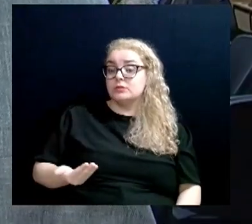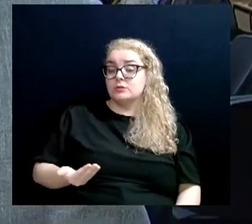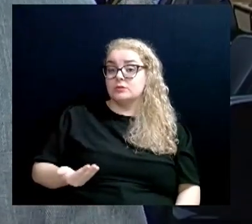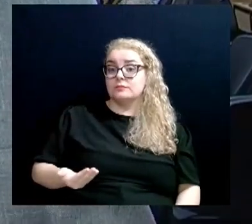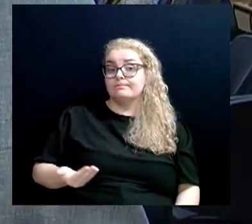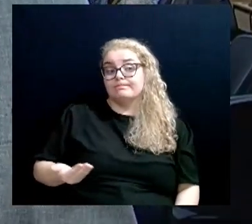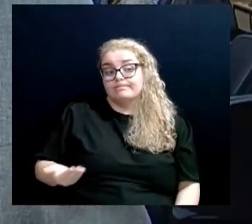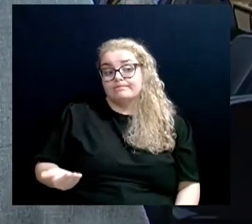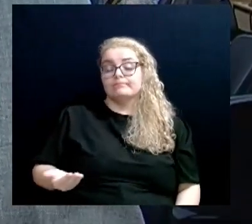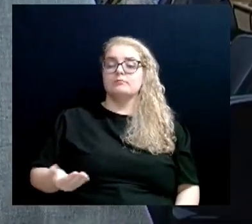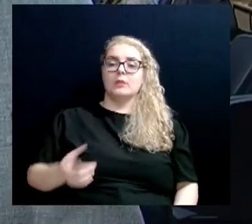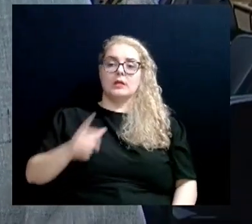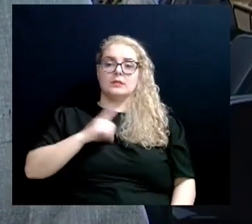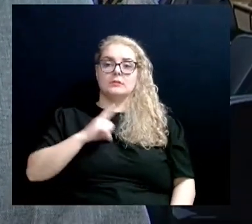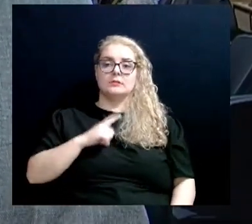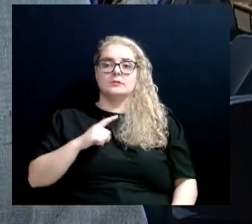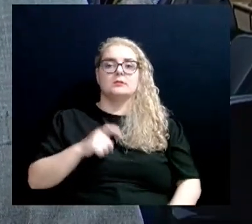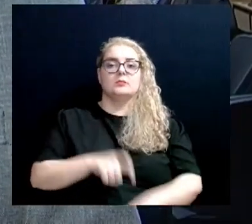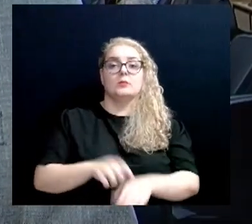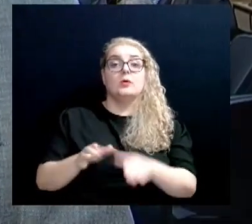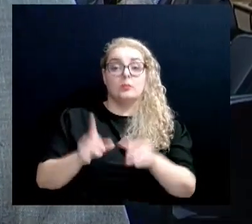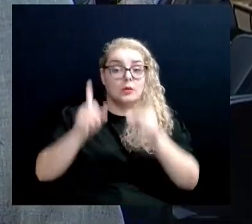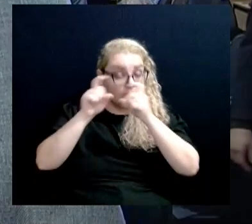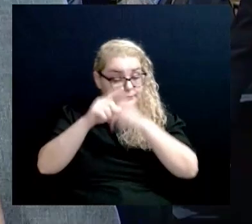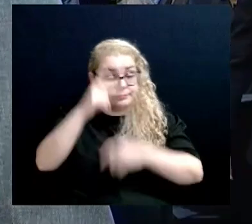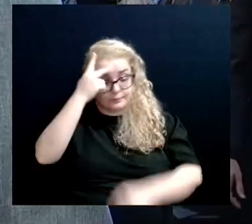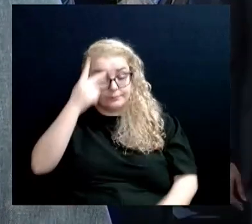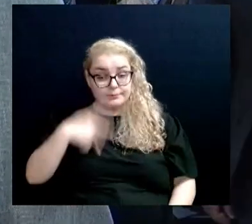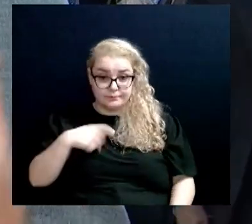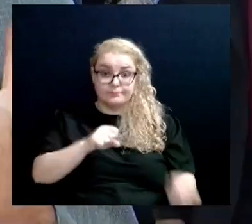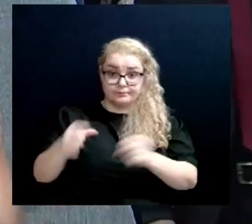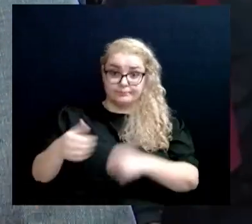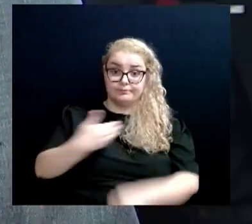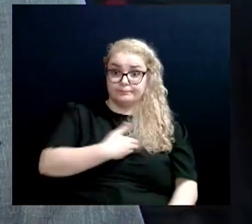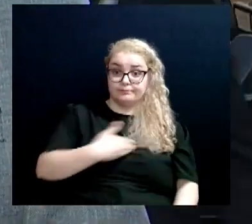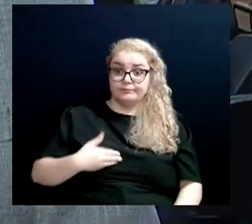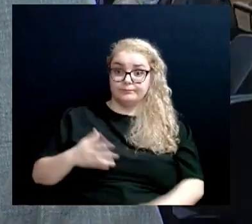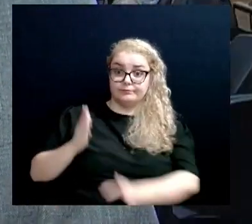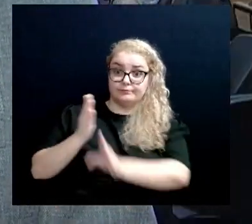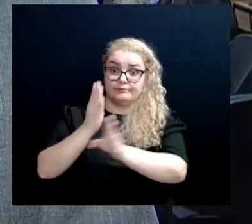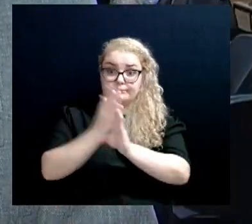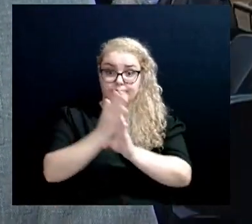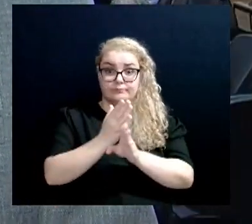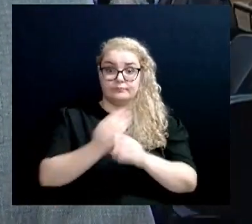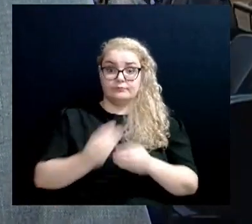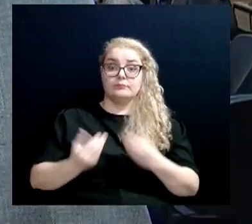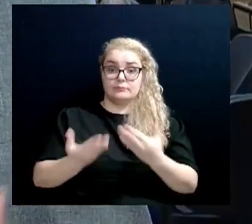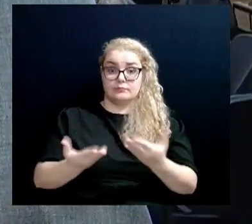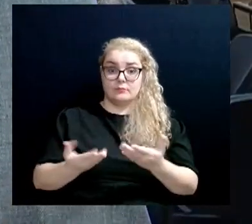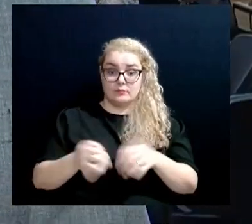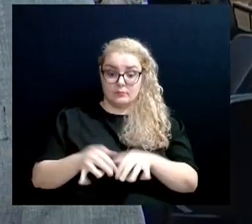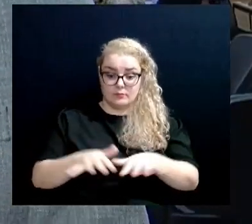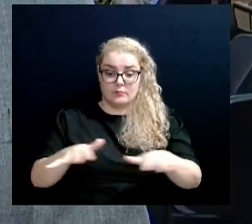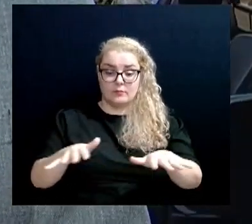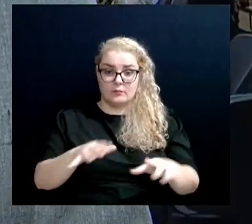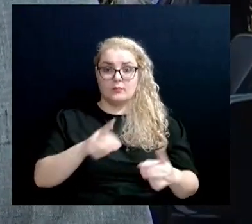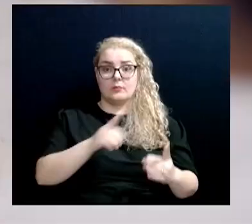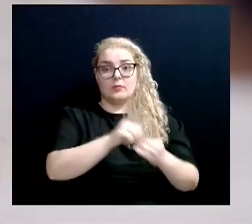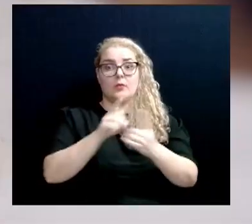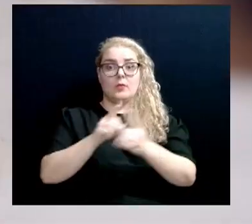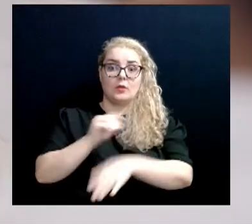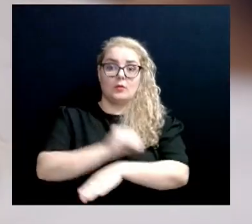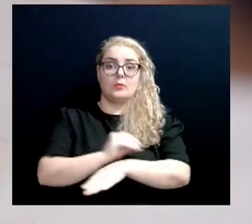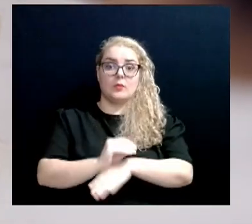gente tem uma situação de dificuldade no próprio poder público para identificar e para dar vazão, para cuidar dessa